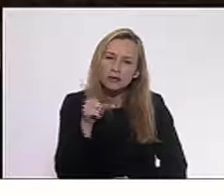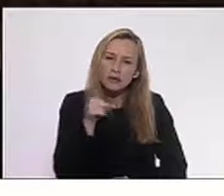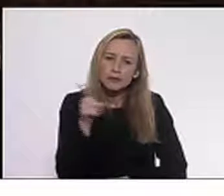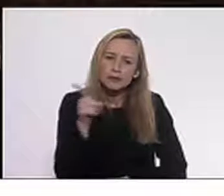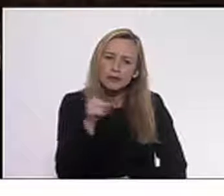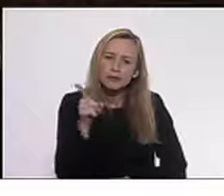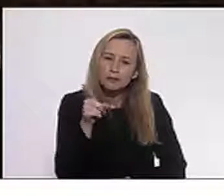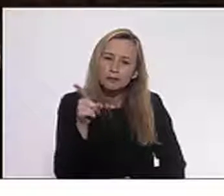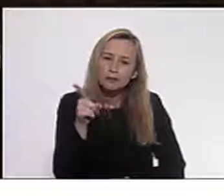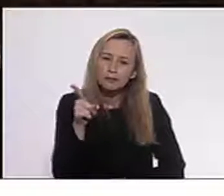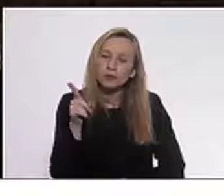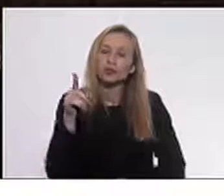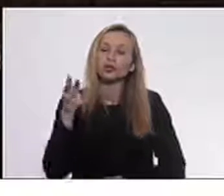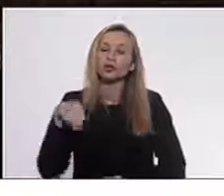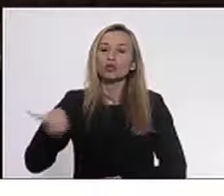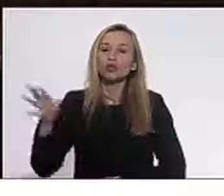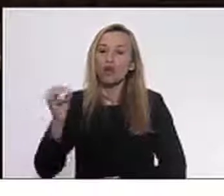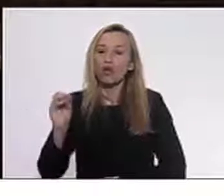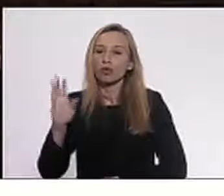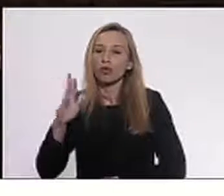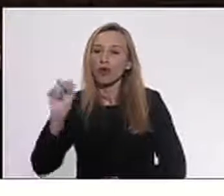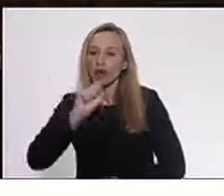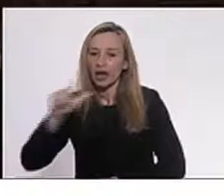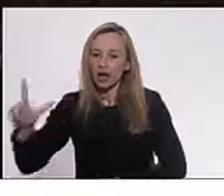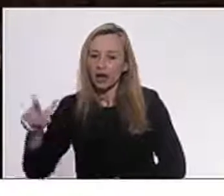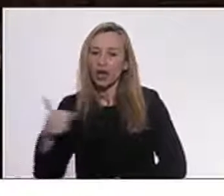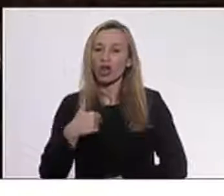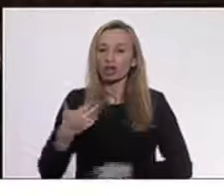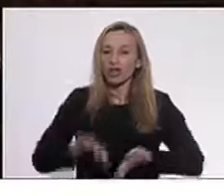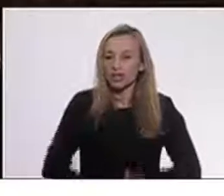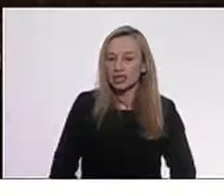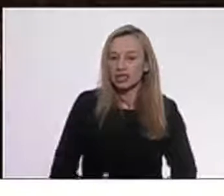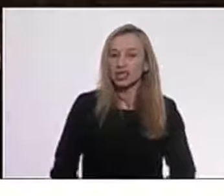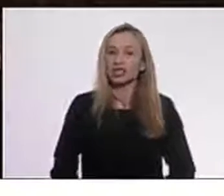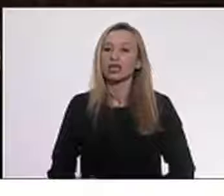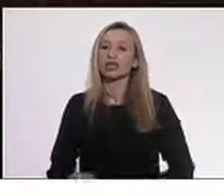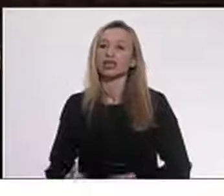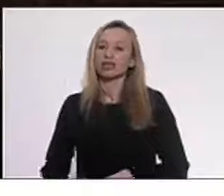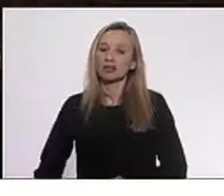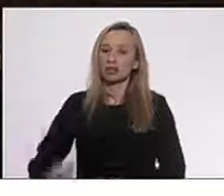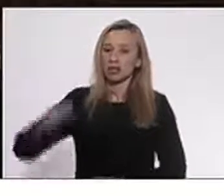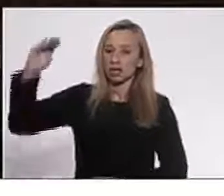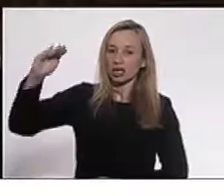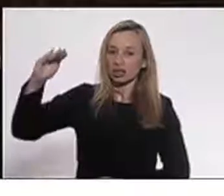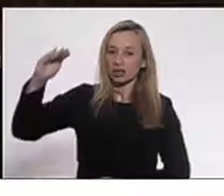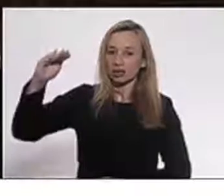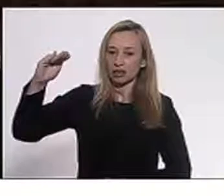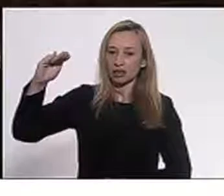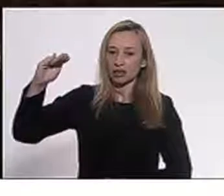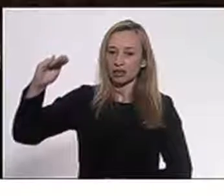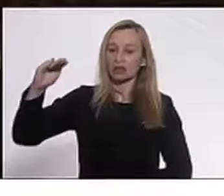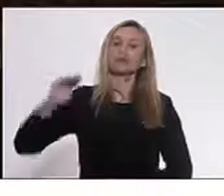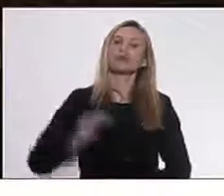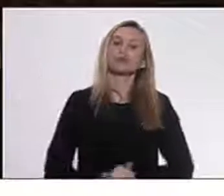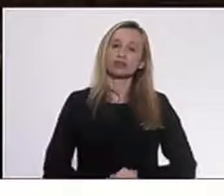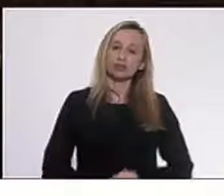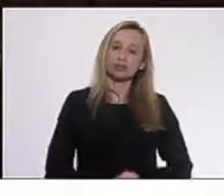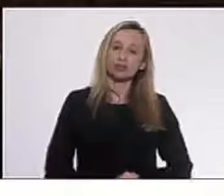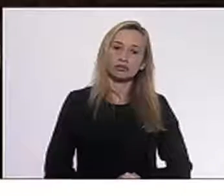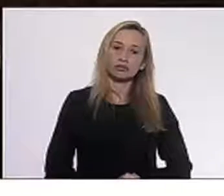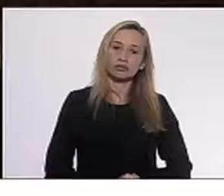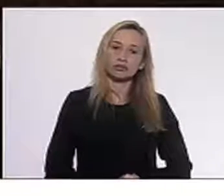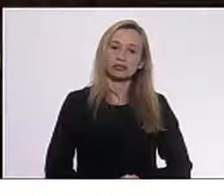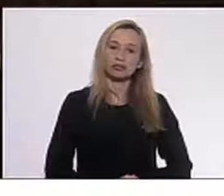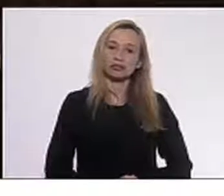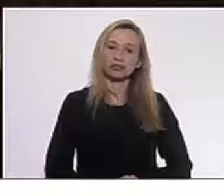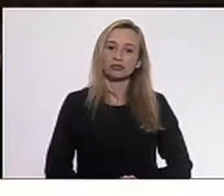nas imediações do Morro do Borel, onde nasci, me criei, onde construí organicamente a minha militância, que